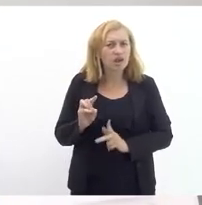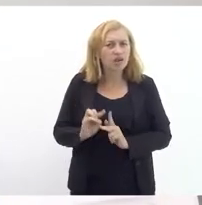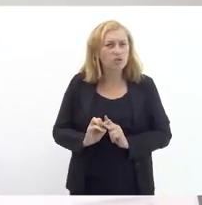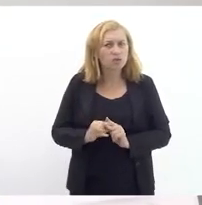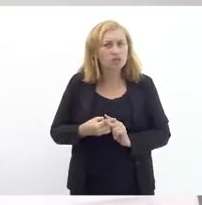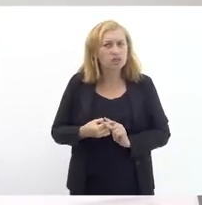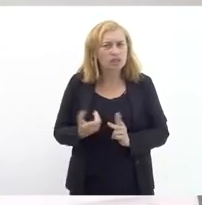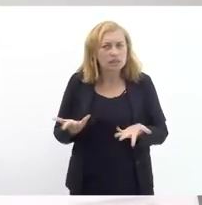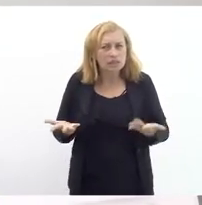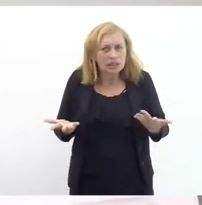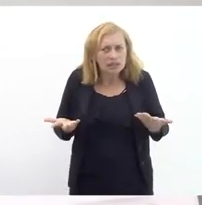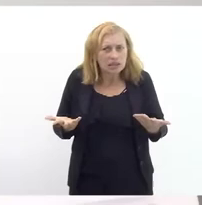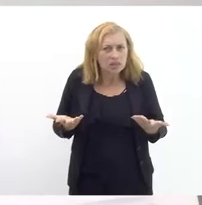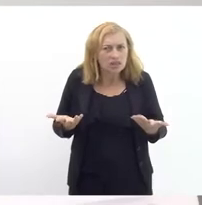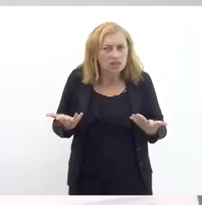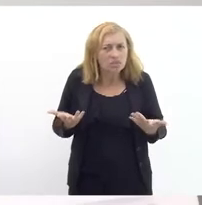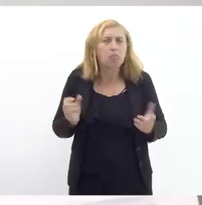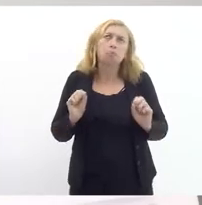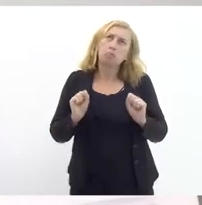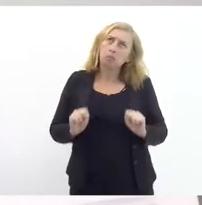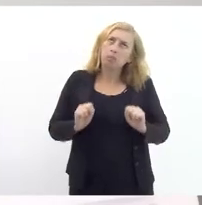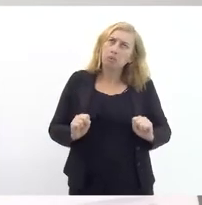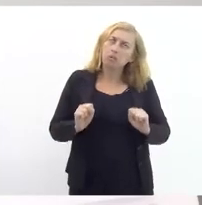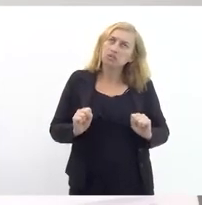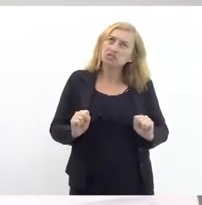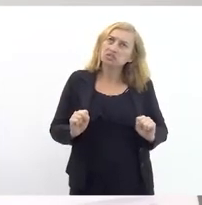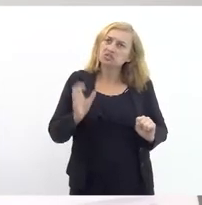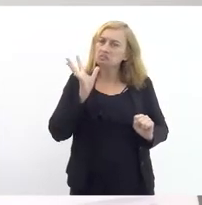ajustamento que pode durar aí